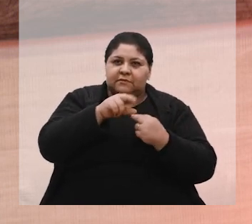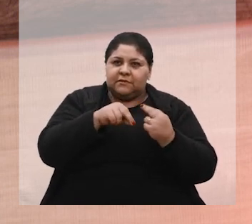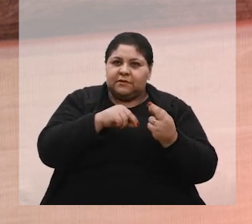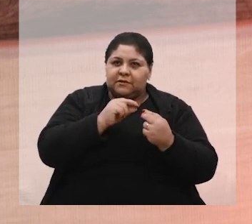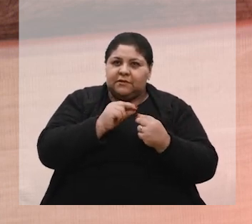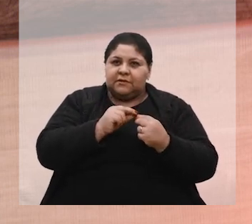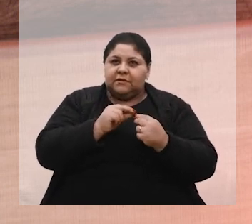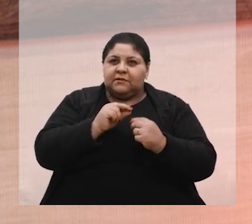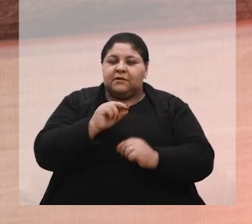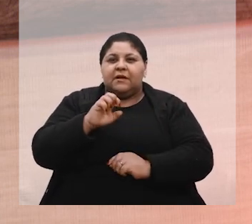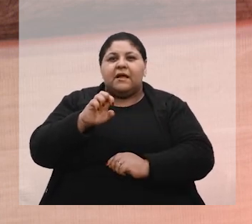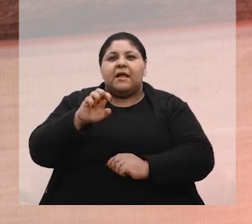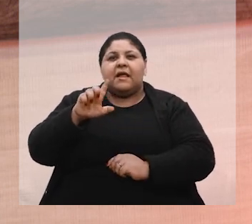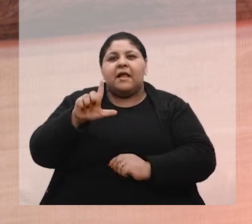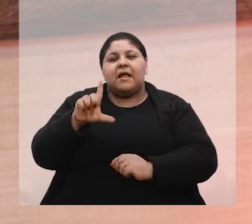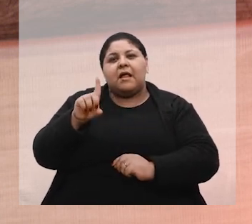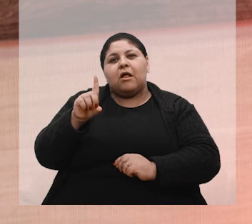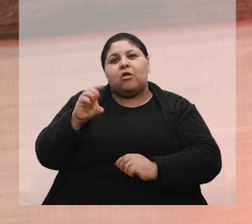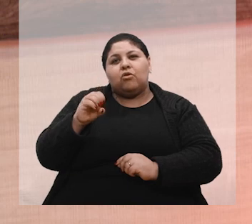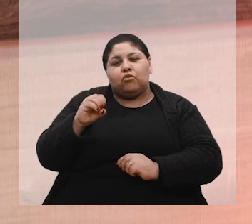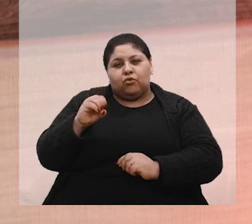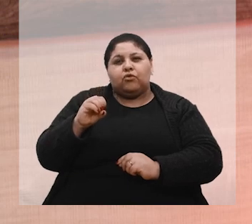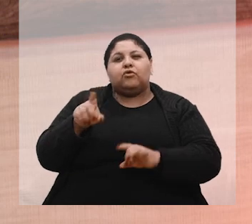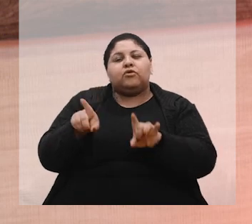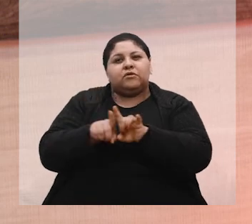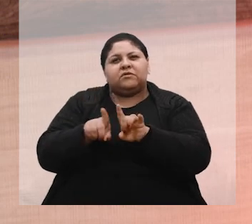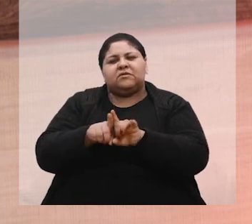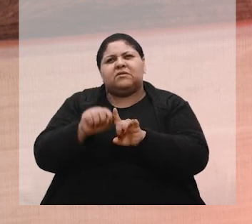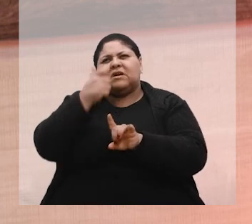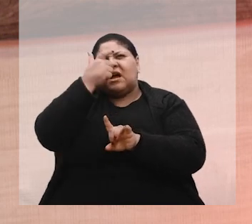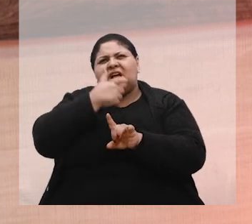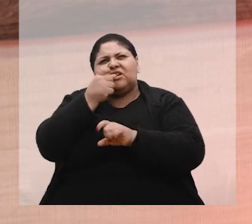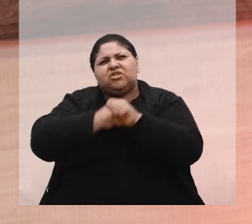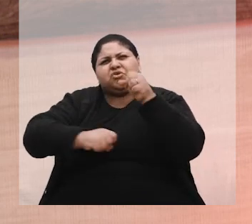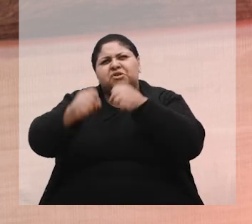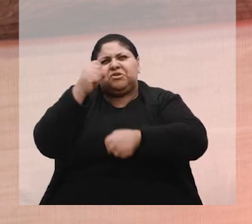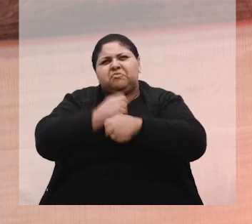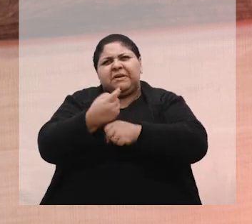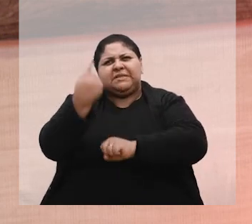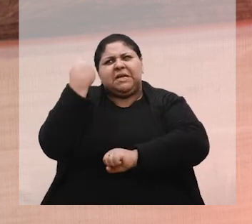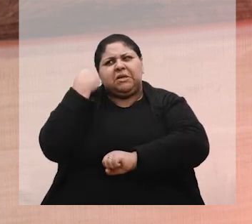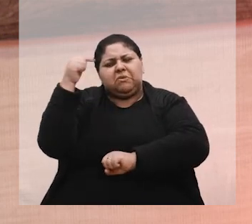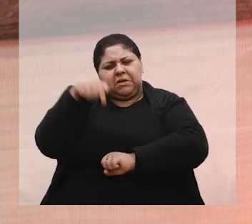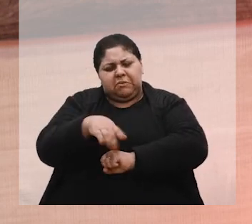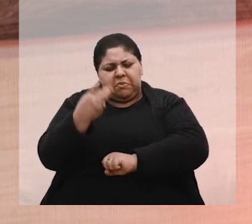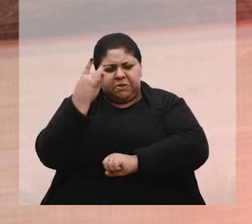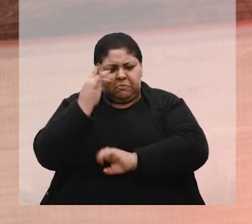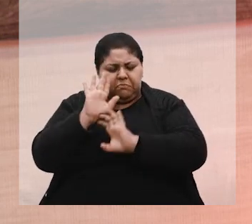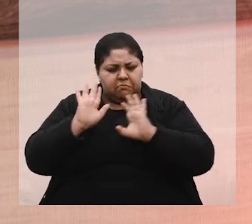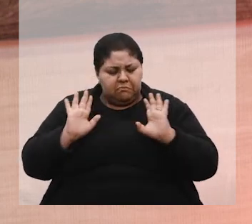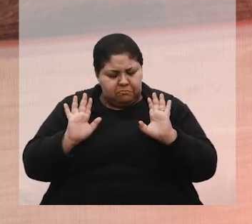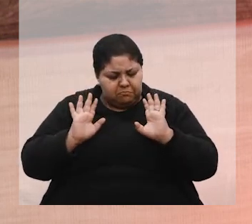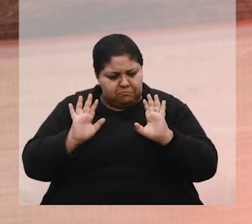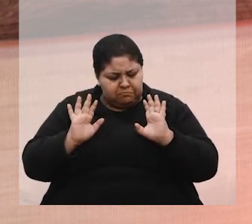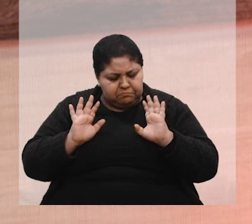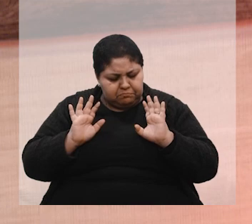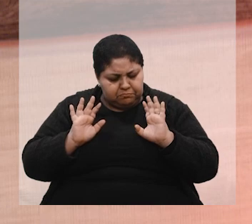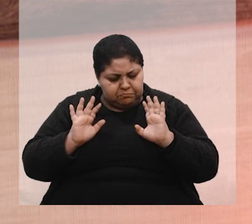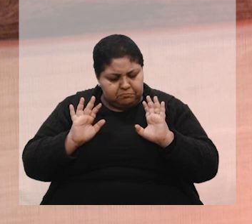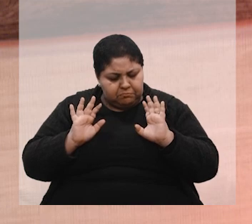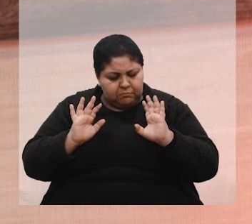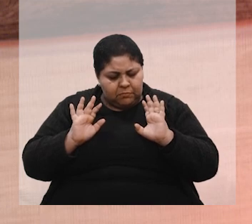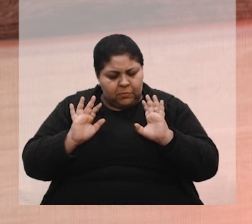o Elvio Gonçalves. Ah, é? Ele veio aqui acho que ano passado ou ano retrasado. Não, acho que ano passado.